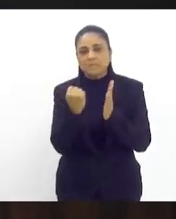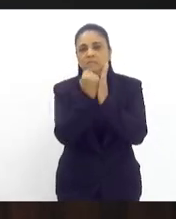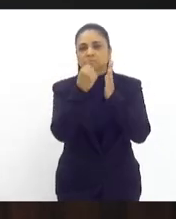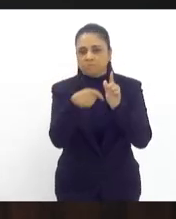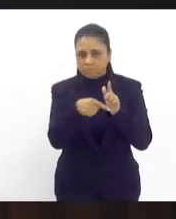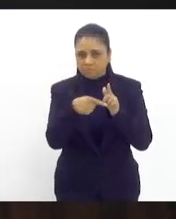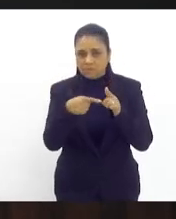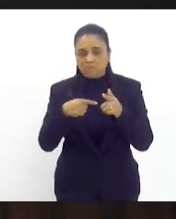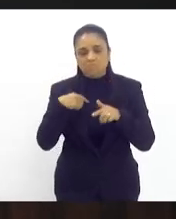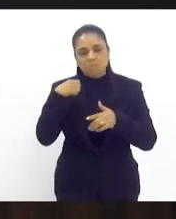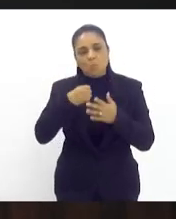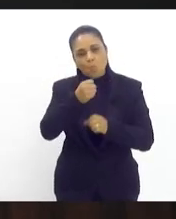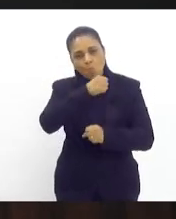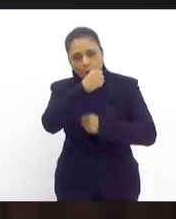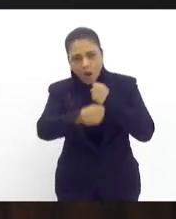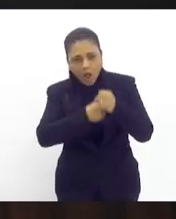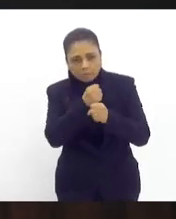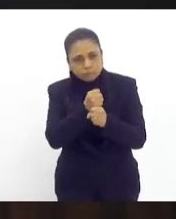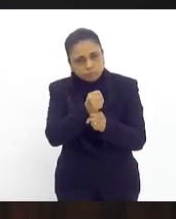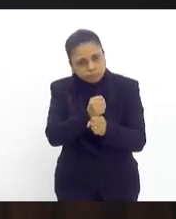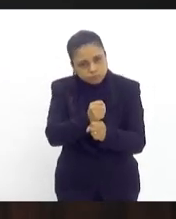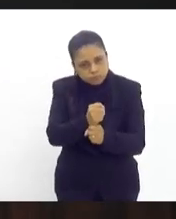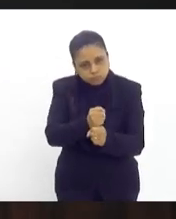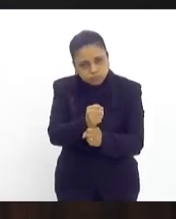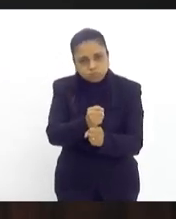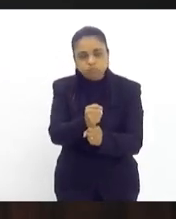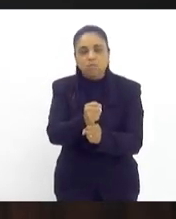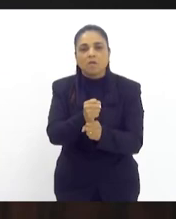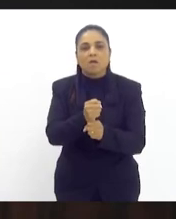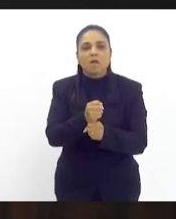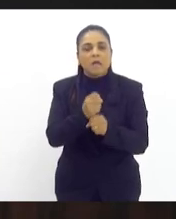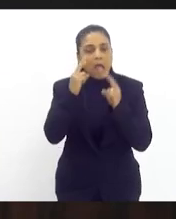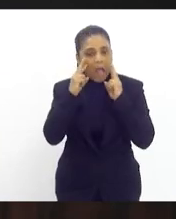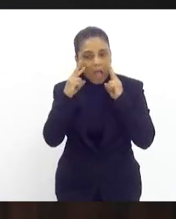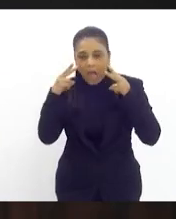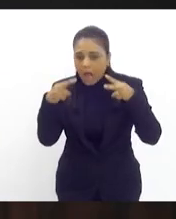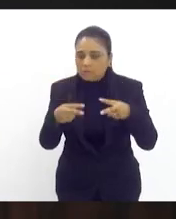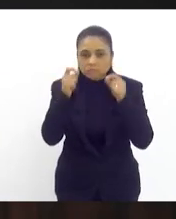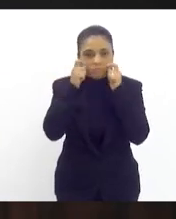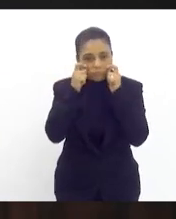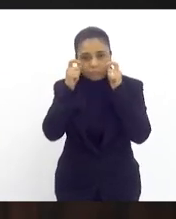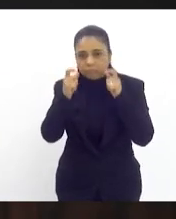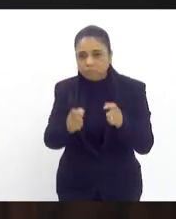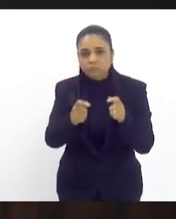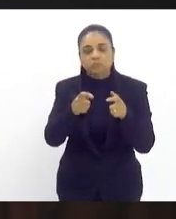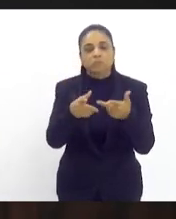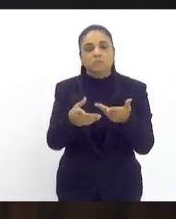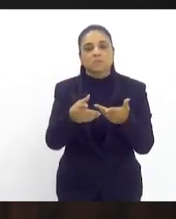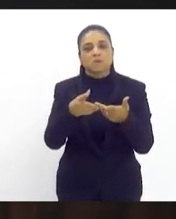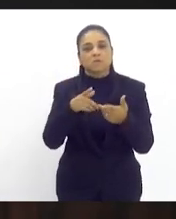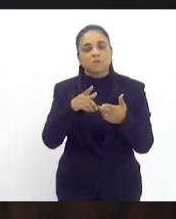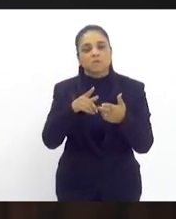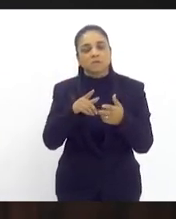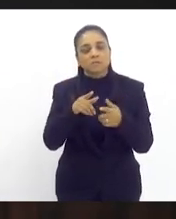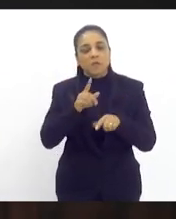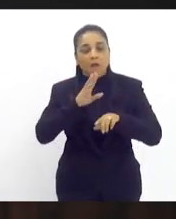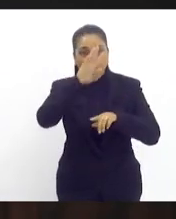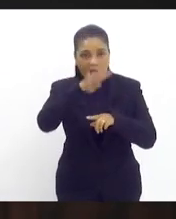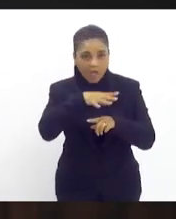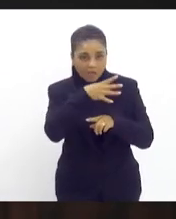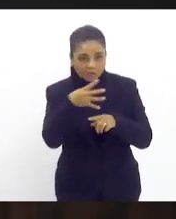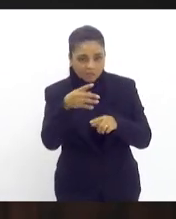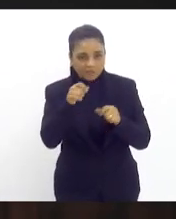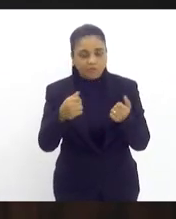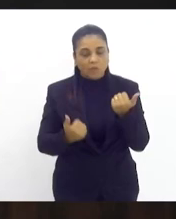ano inteiro estaremos bem atentos a essa questão logo daqui a pouco nós estaremos caminhando para agenda com